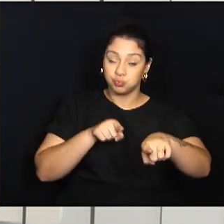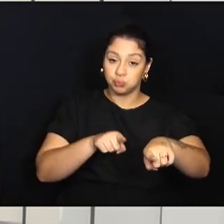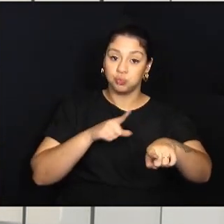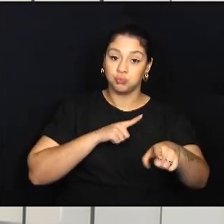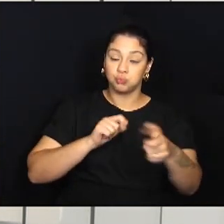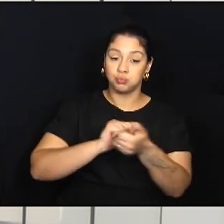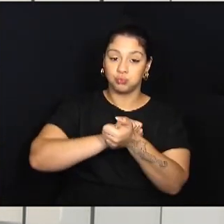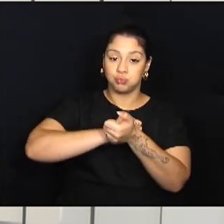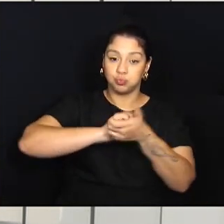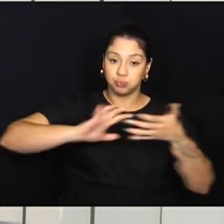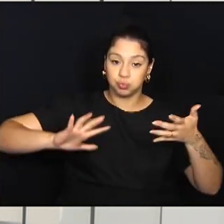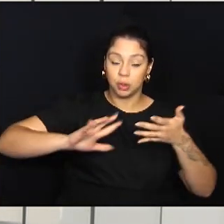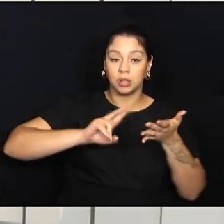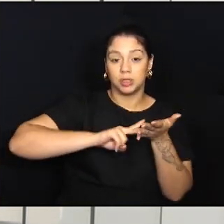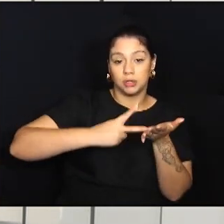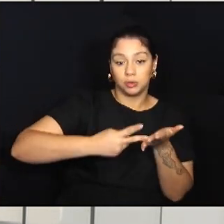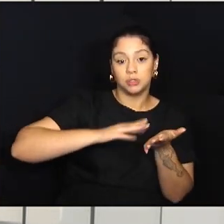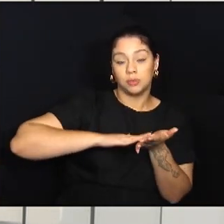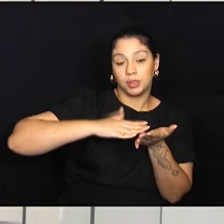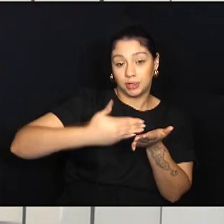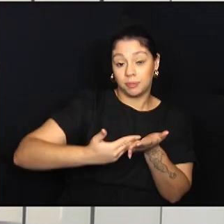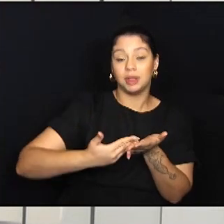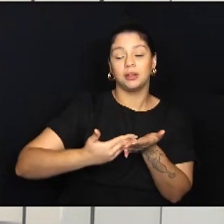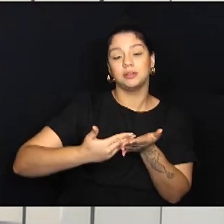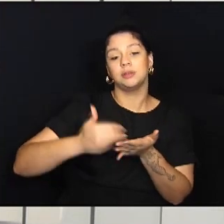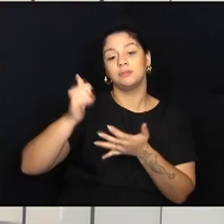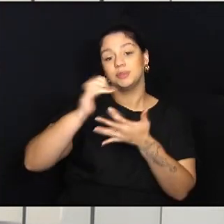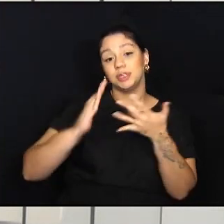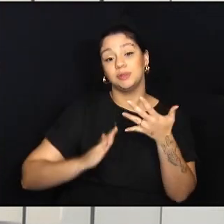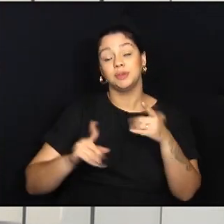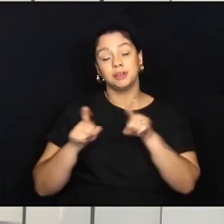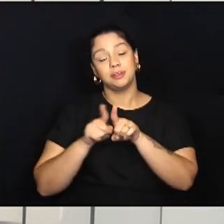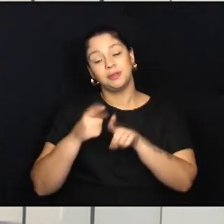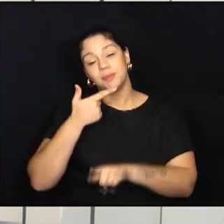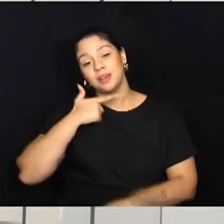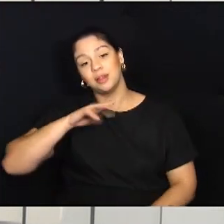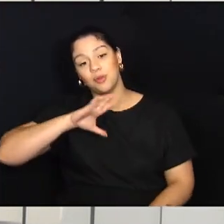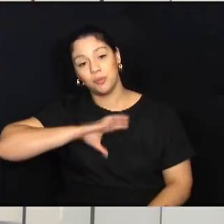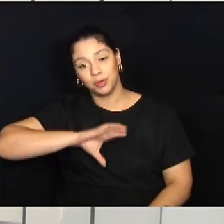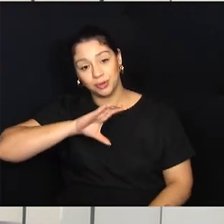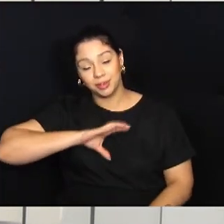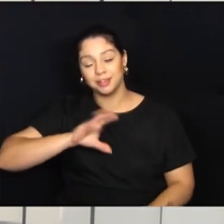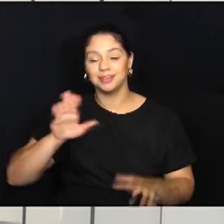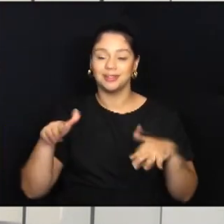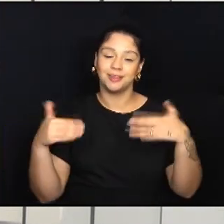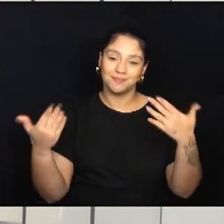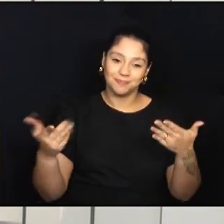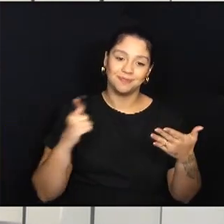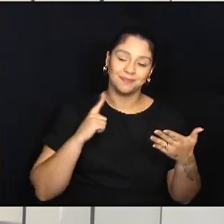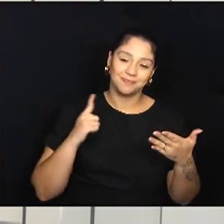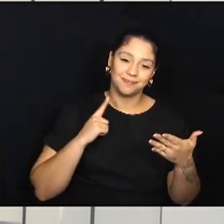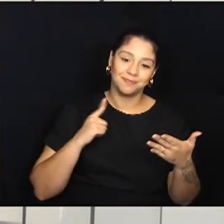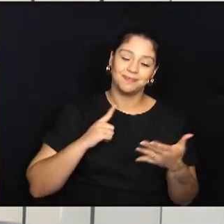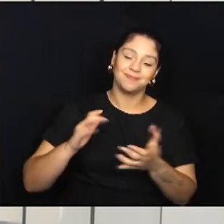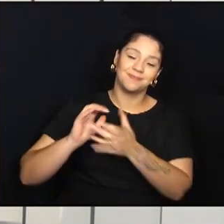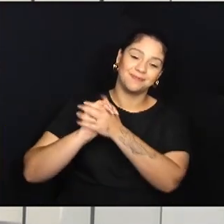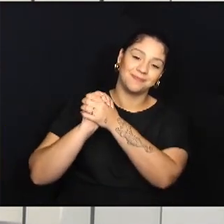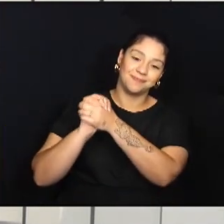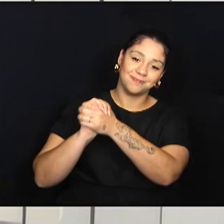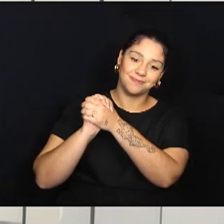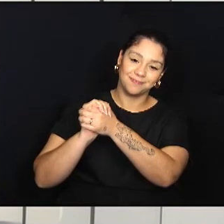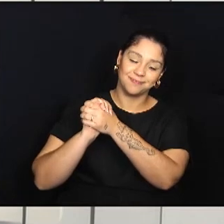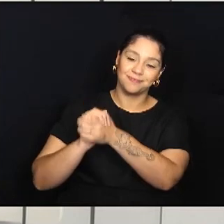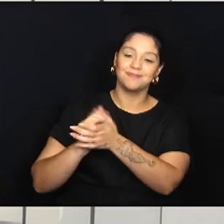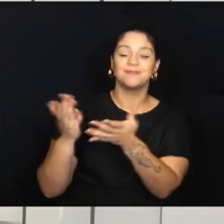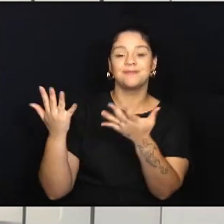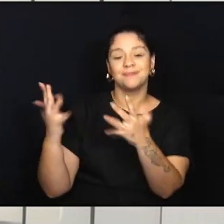Proficiência em tradução e interpretação de Libras e também da língua portuguesa. Então vai aqui os meus cumprimentos,